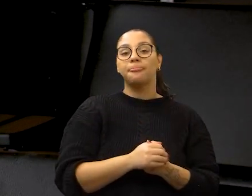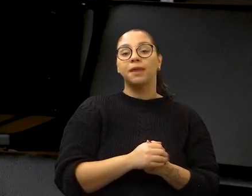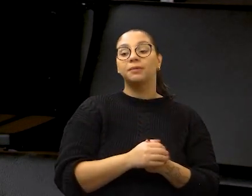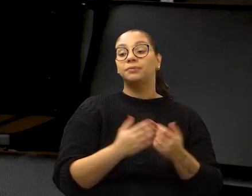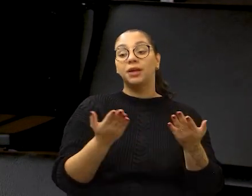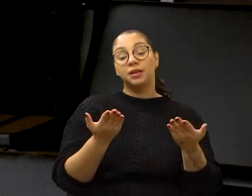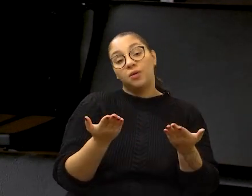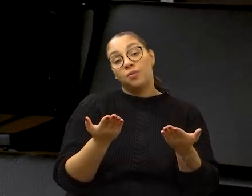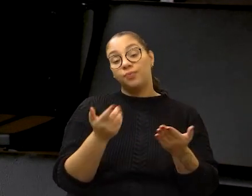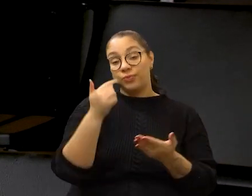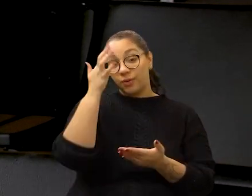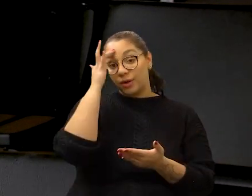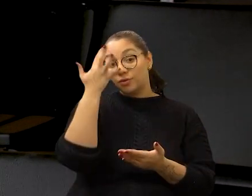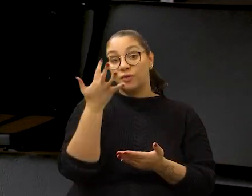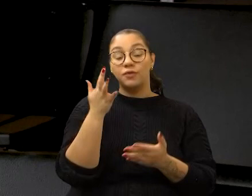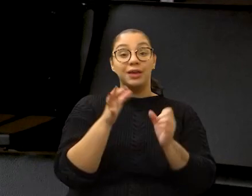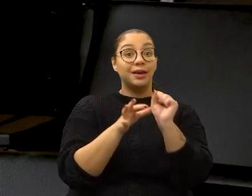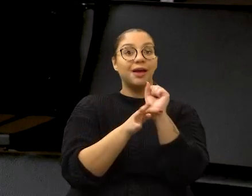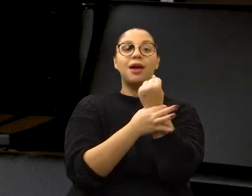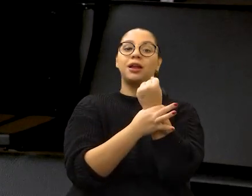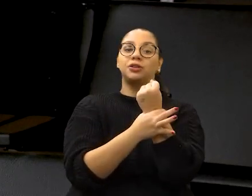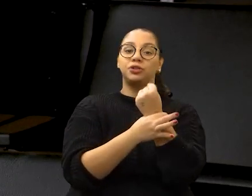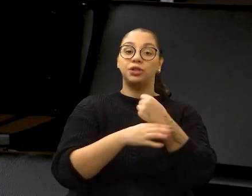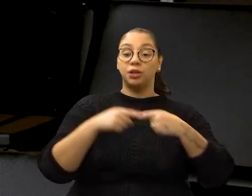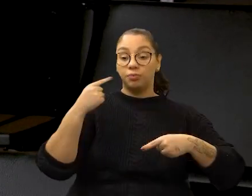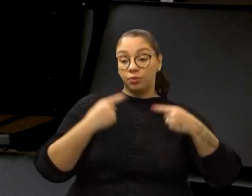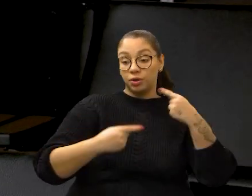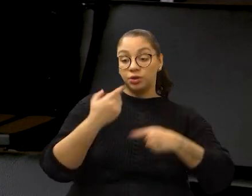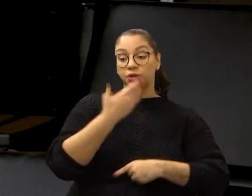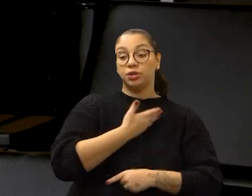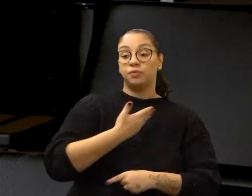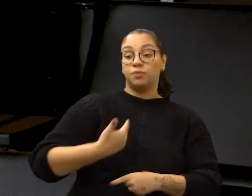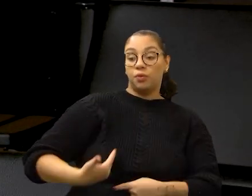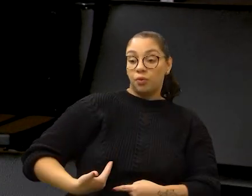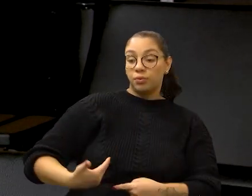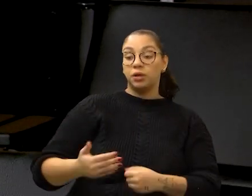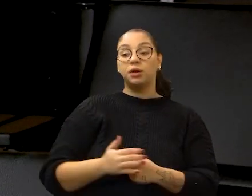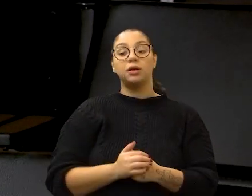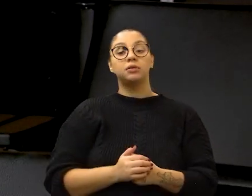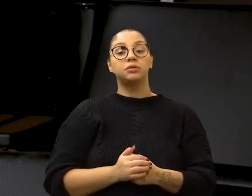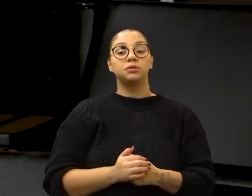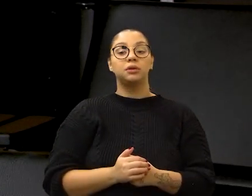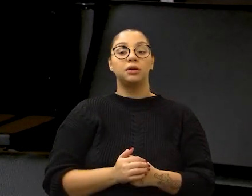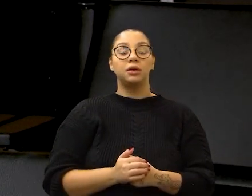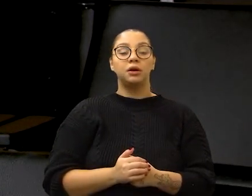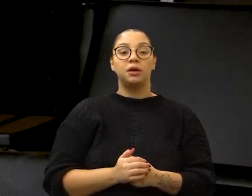eu resolvi, para garantir que políticas públicas sejam